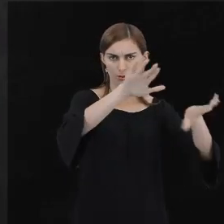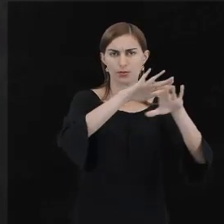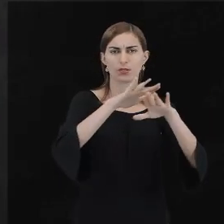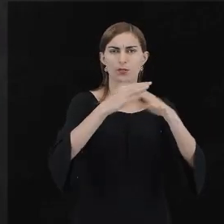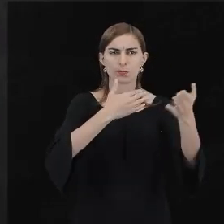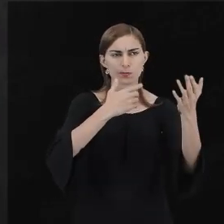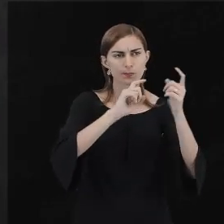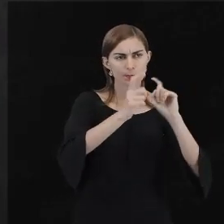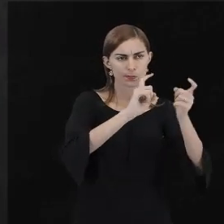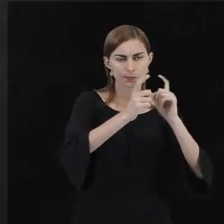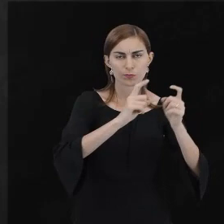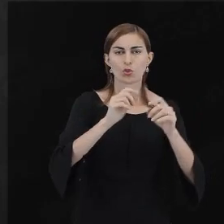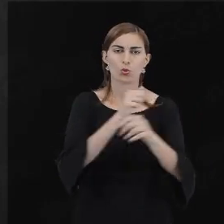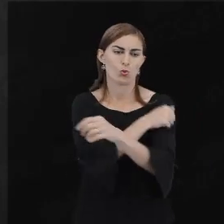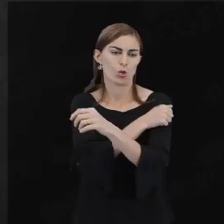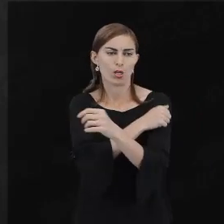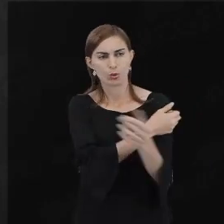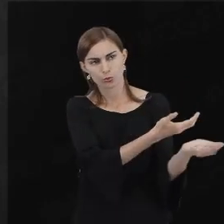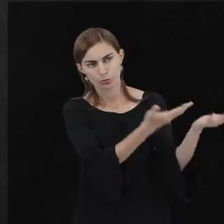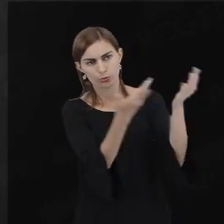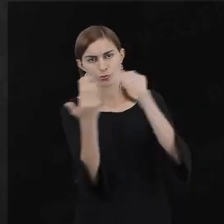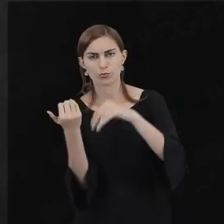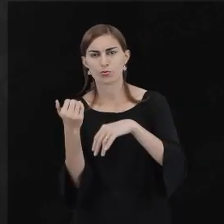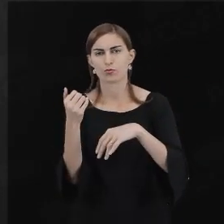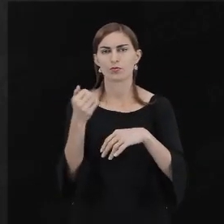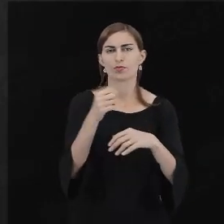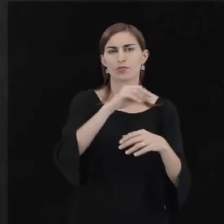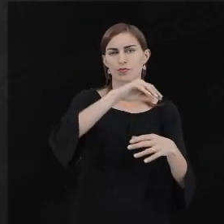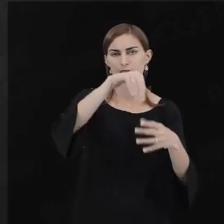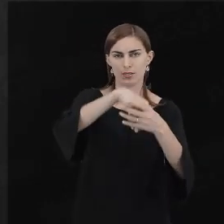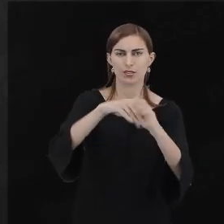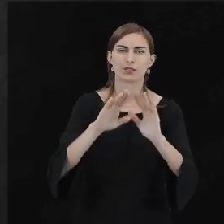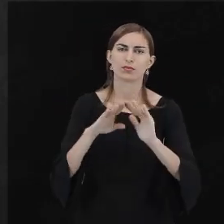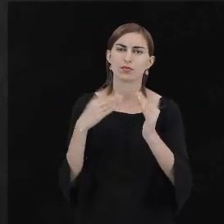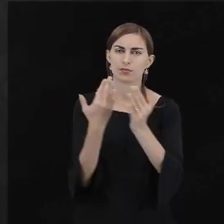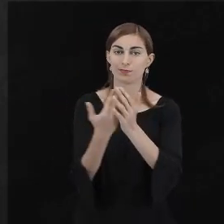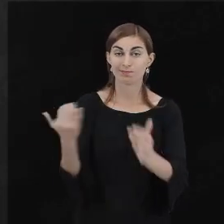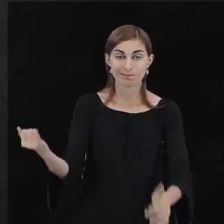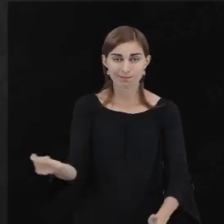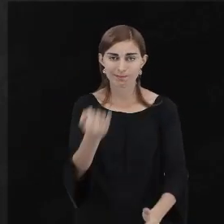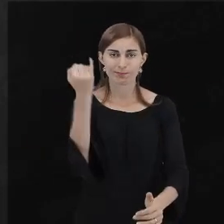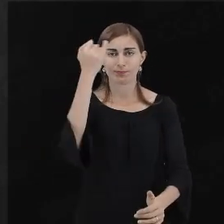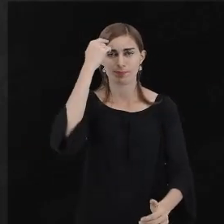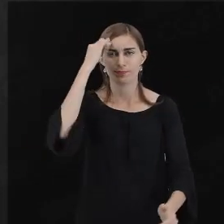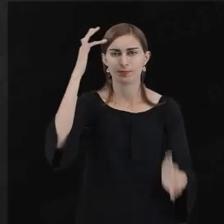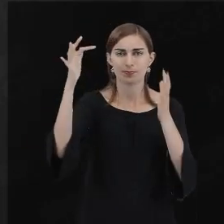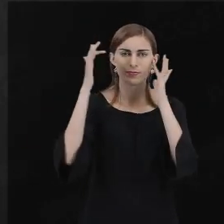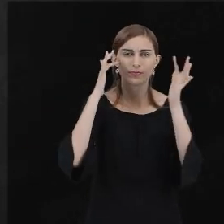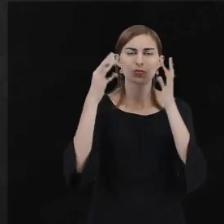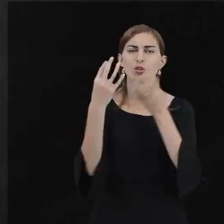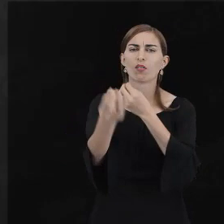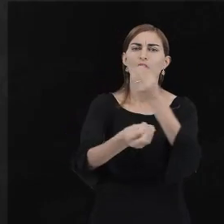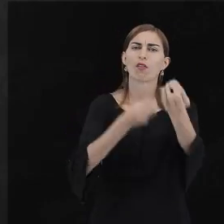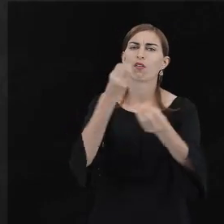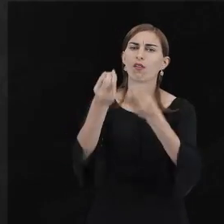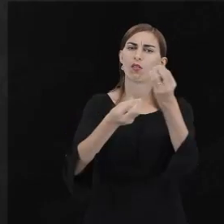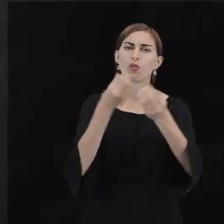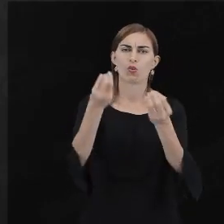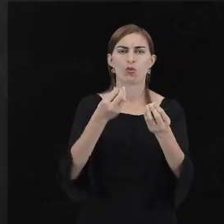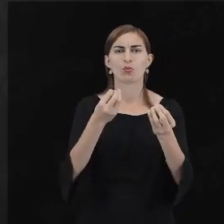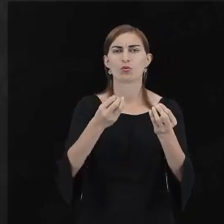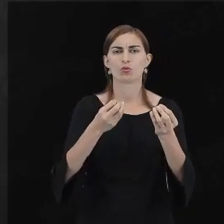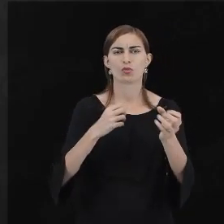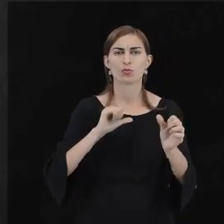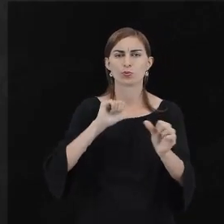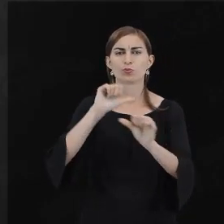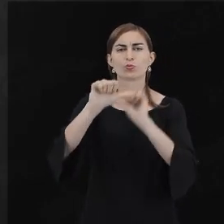singularidade do meu estudante. Ele é um aluno singular, ele ocupa um lugar distinto na hierarquia social, e como é que eu